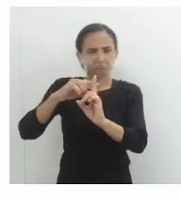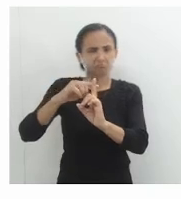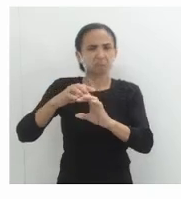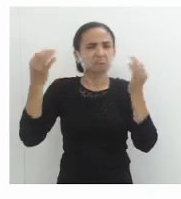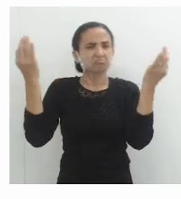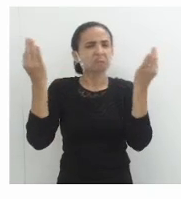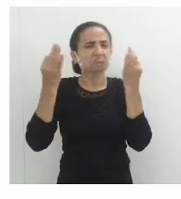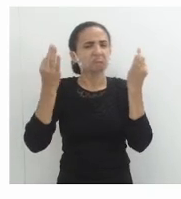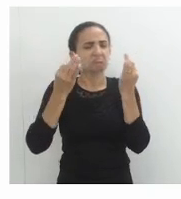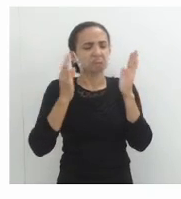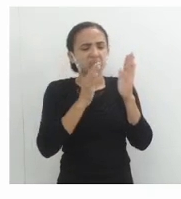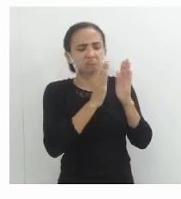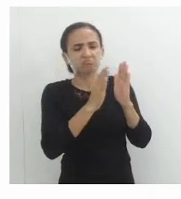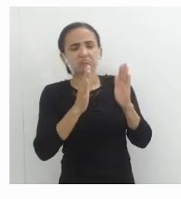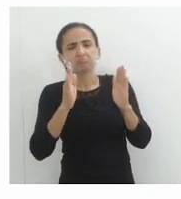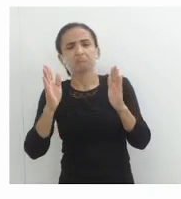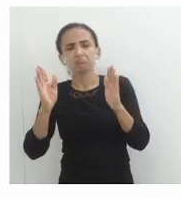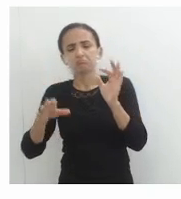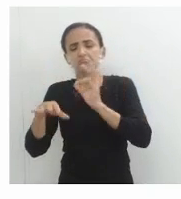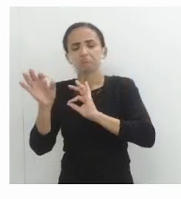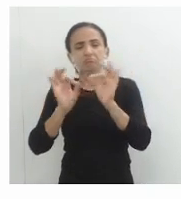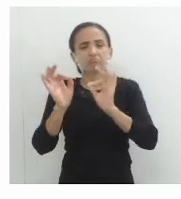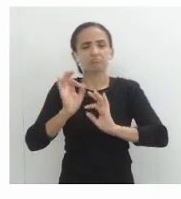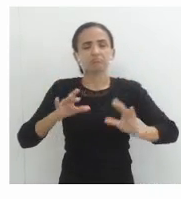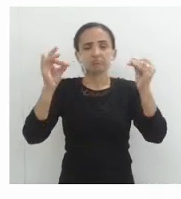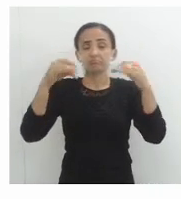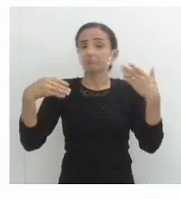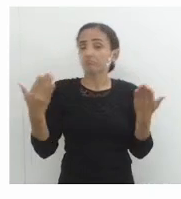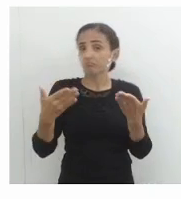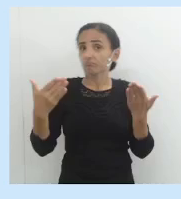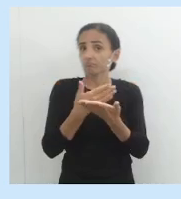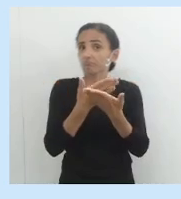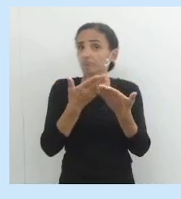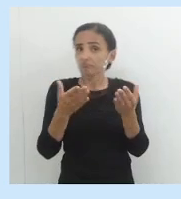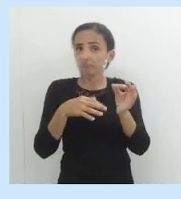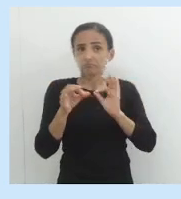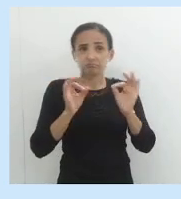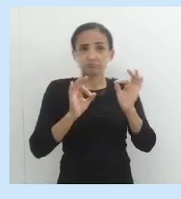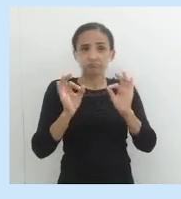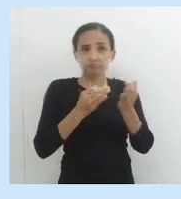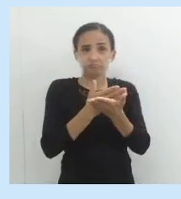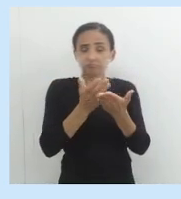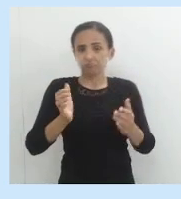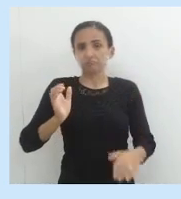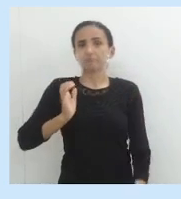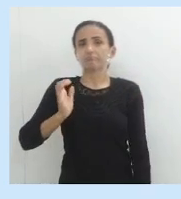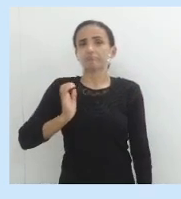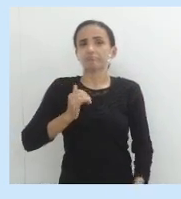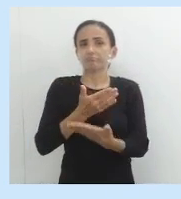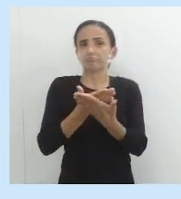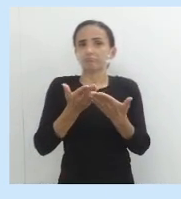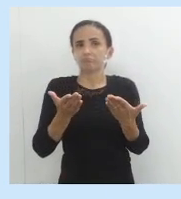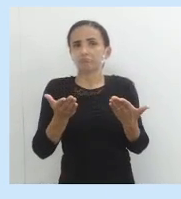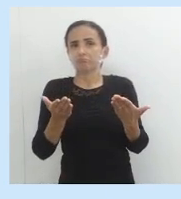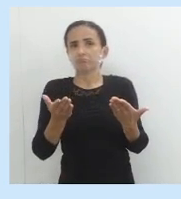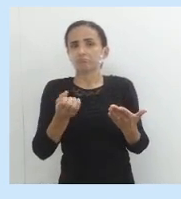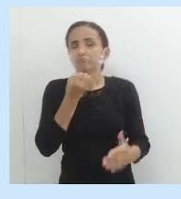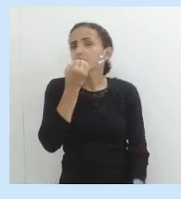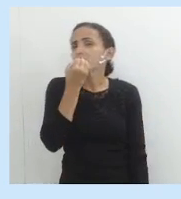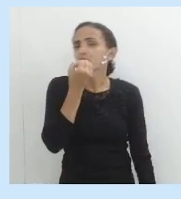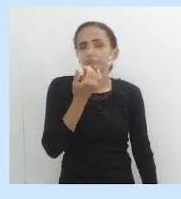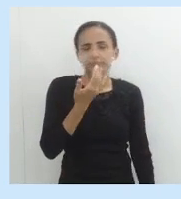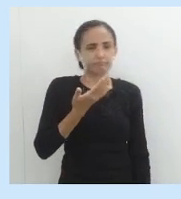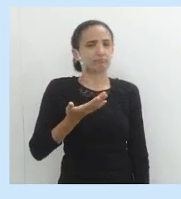começaram a acumular obras de arte. Então, hoje em dia as pessoas falam que a ostentação, eu nem sei mais, assim, é uma coisa assim,